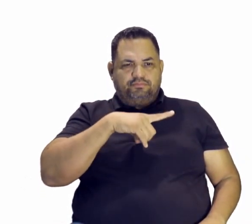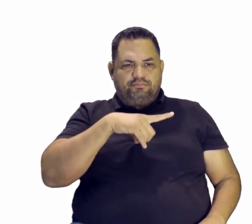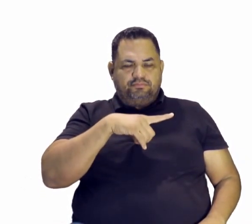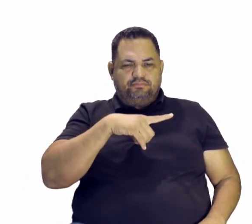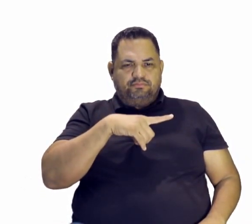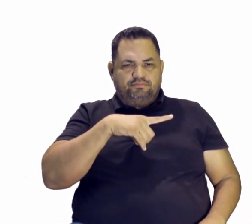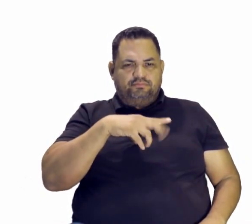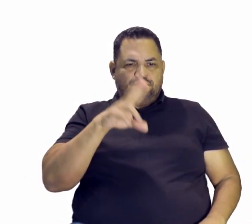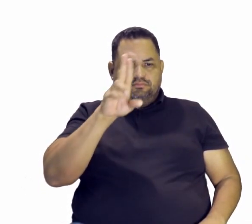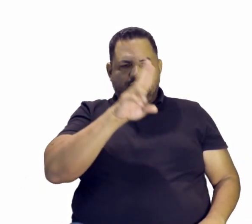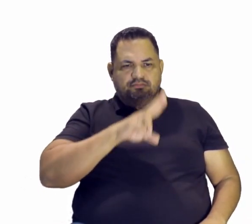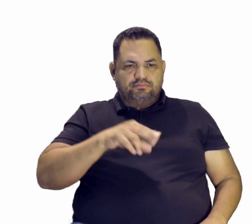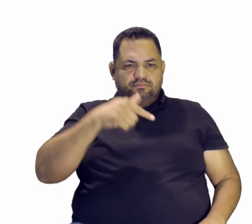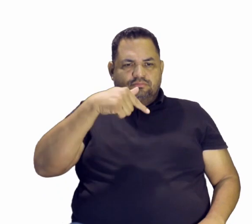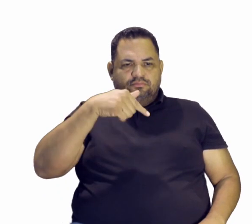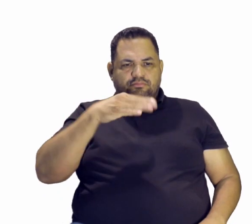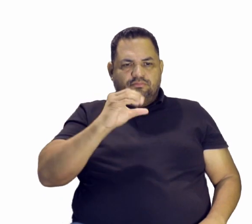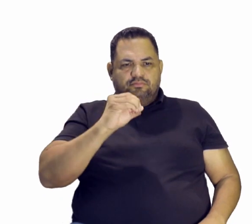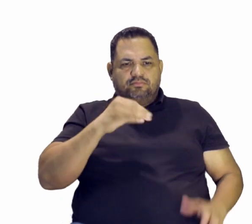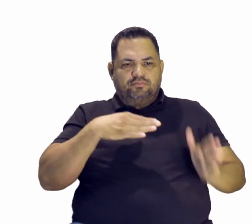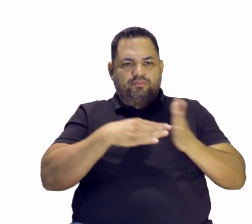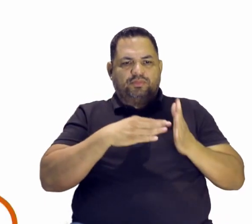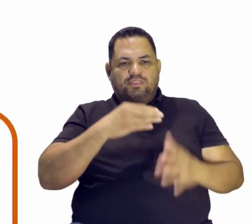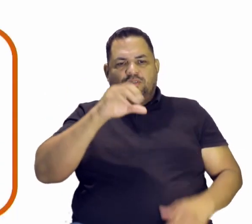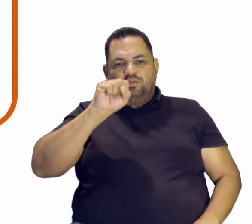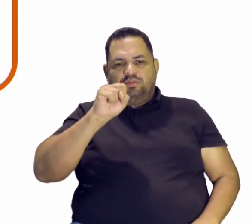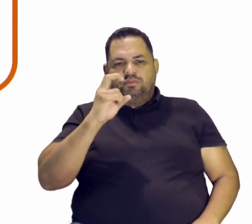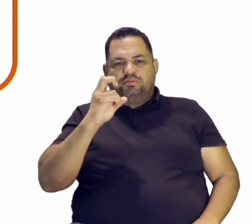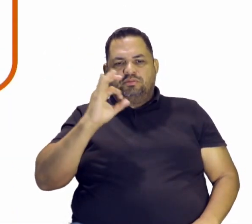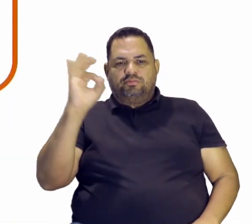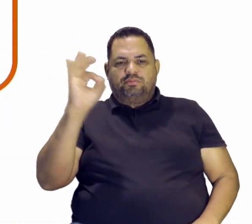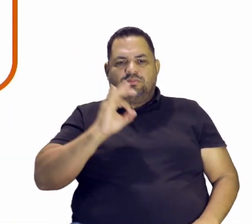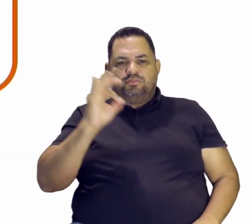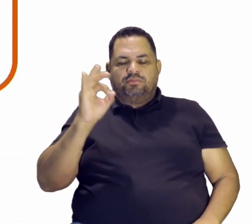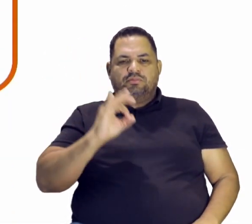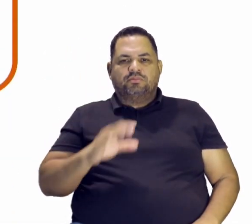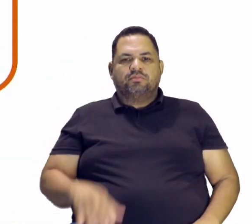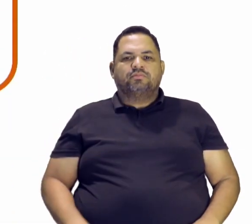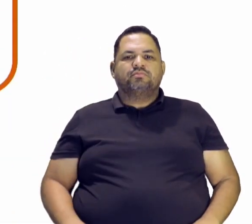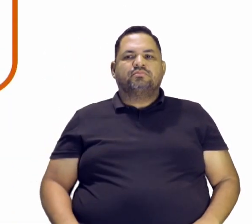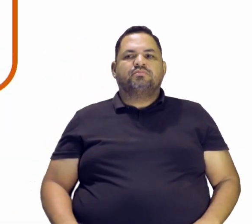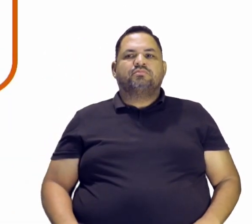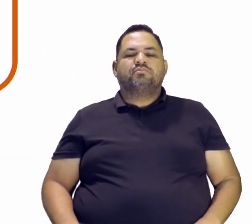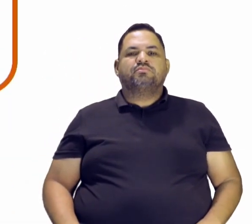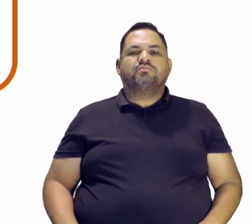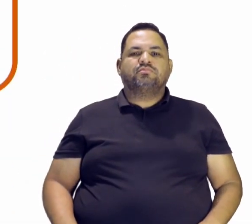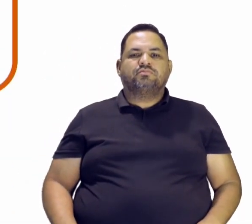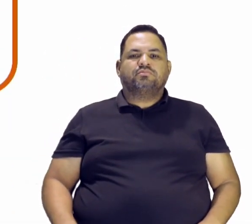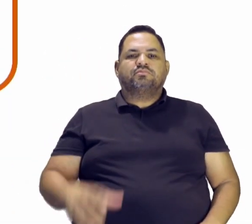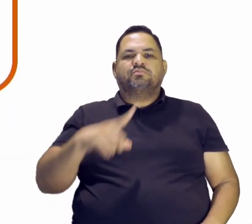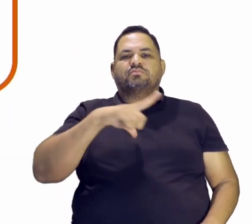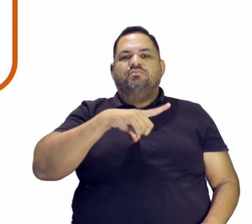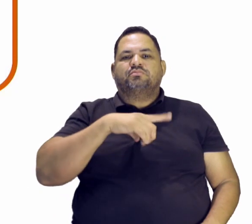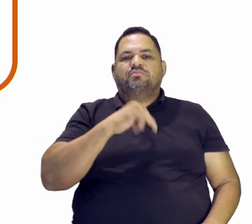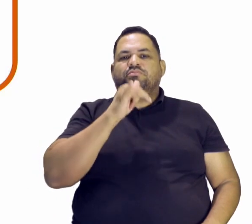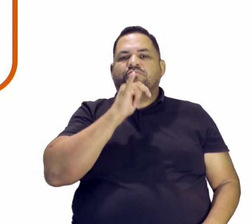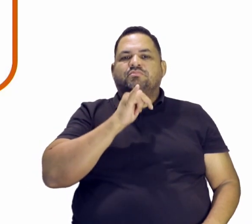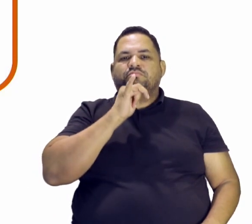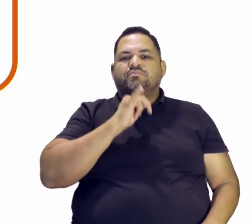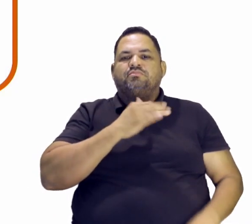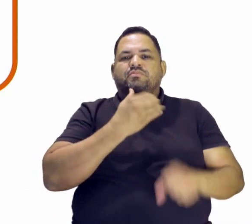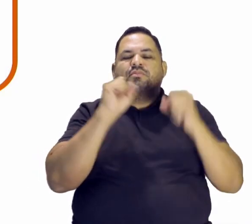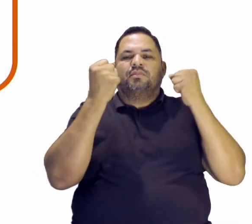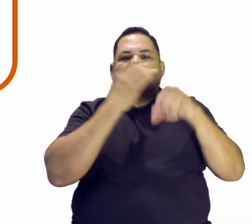uma utilização de 70% a 85% dessas minhas fibras, tá? Então, a gente tem, por exemplo, aí exercícios de